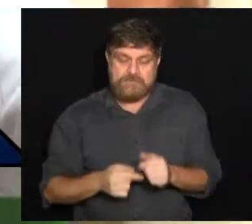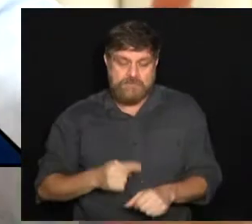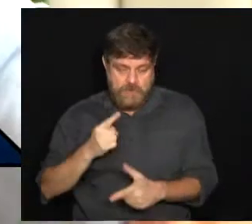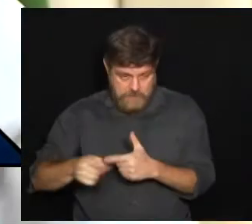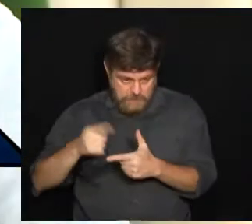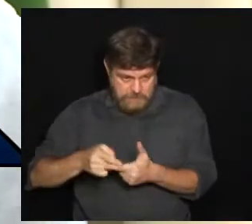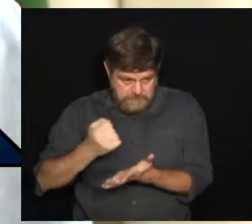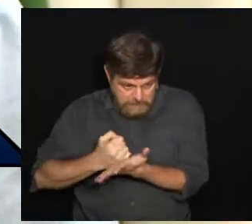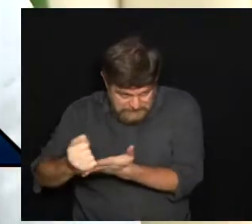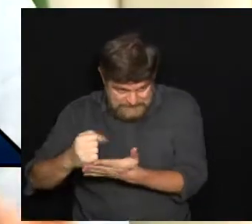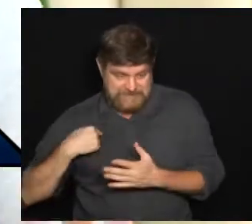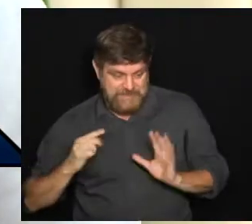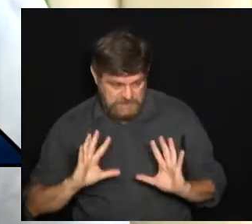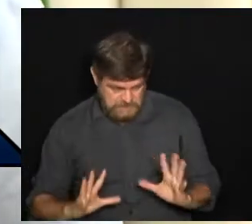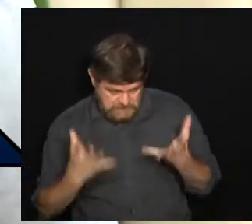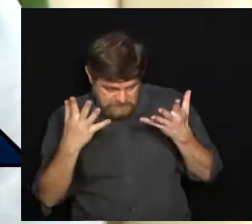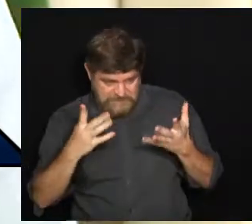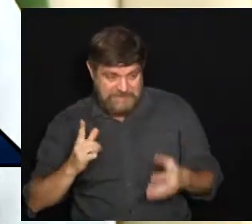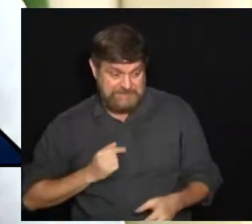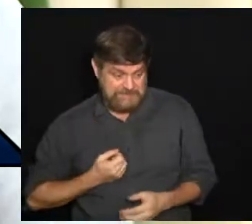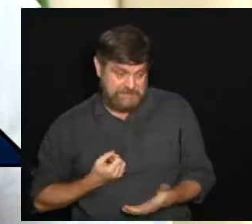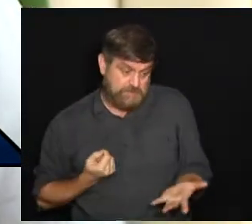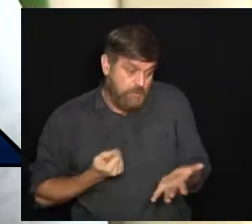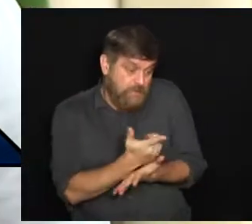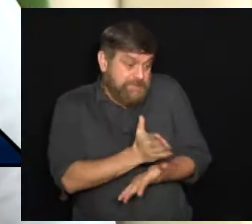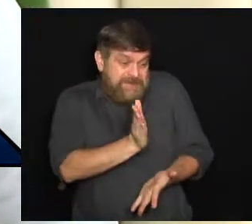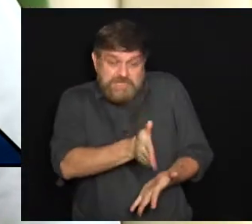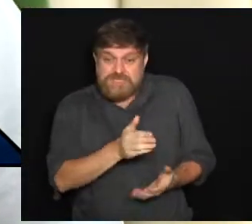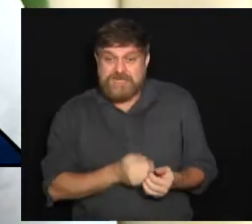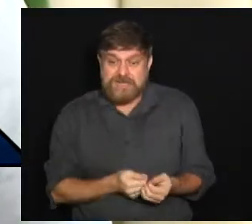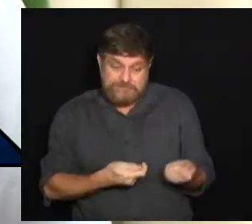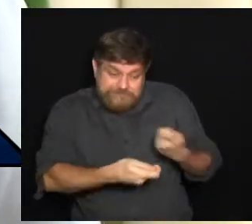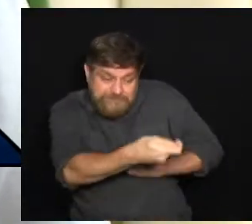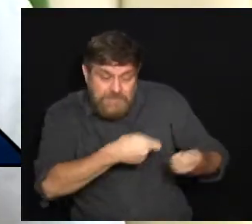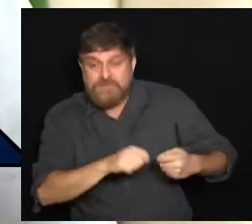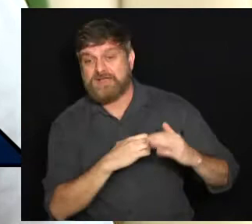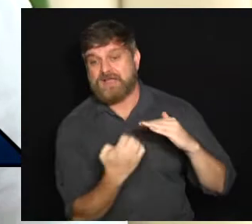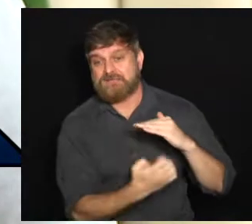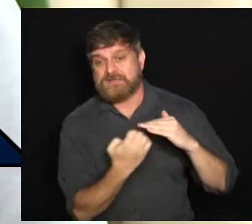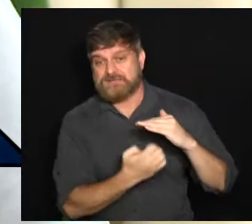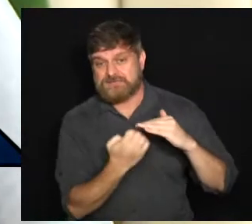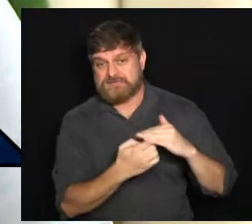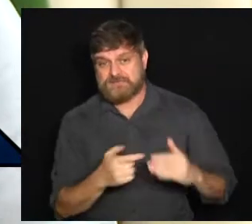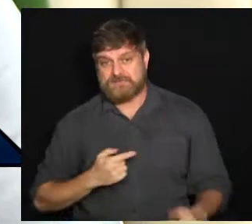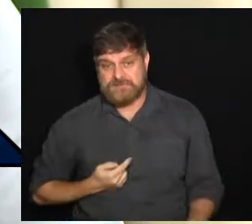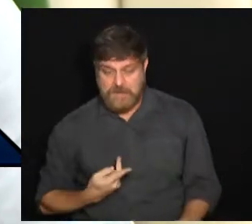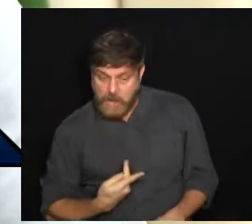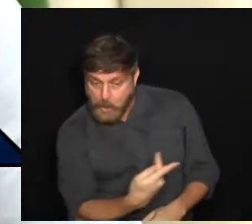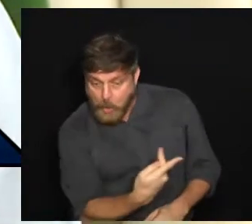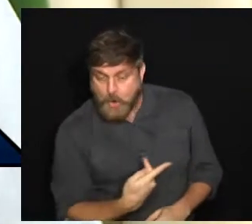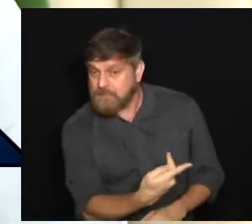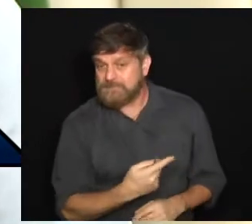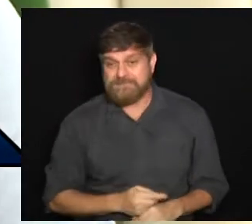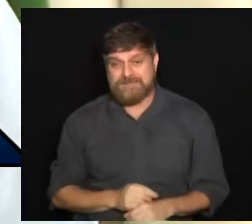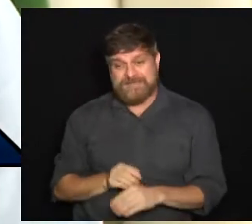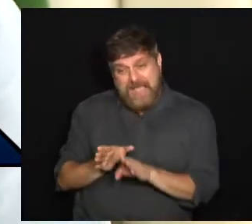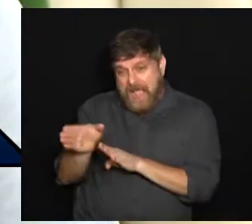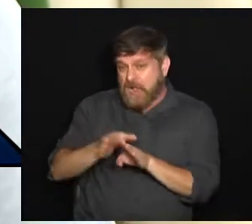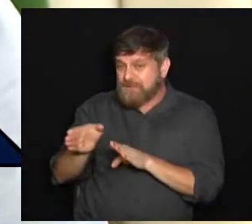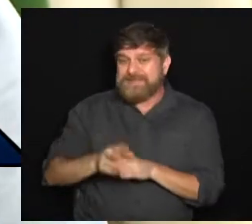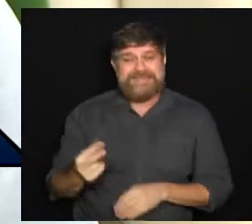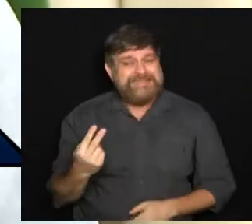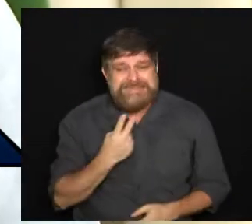fazer uma festa, caso não haja reembolso, entendeu? Uma negociação com a empresa para que as duas partes sejam atendidas, mas você